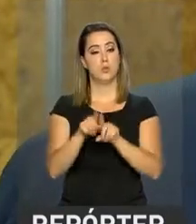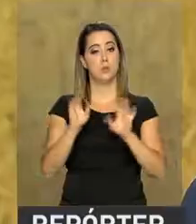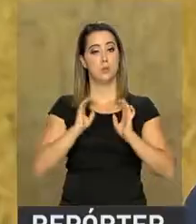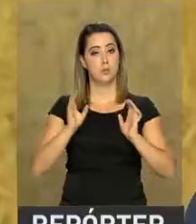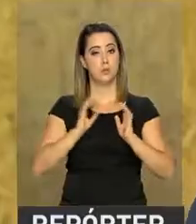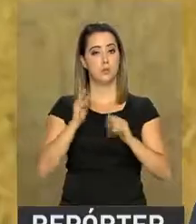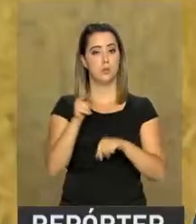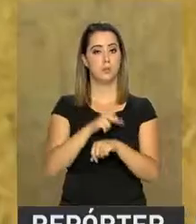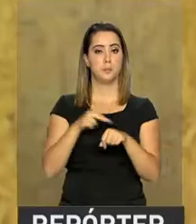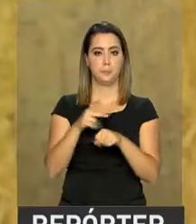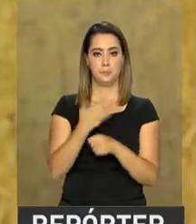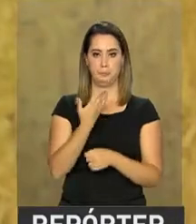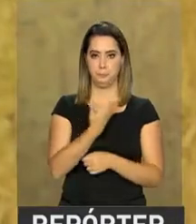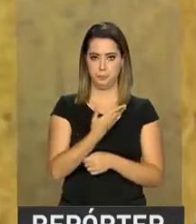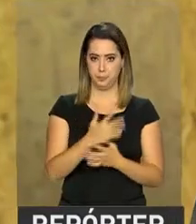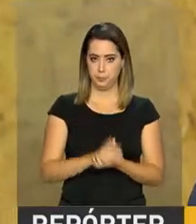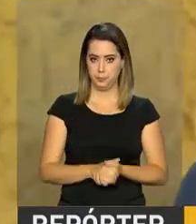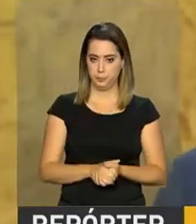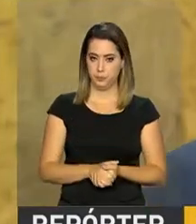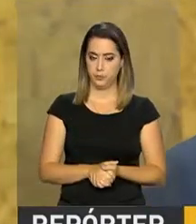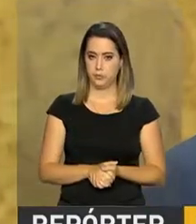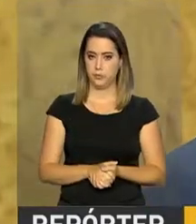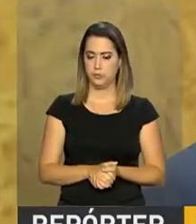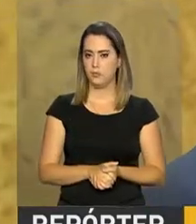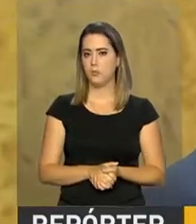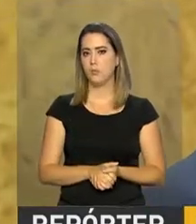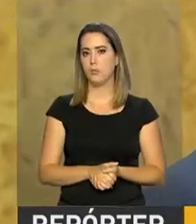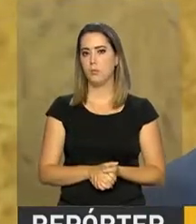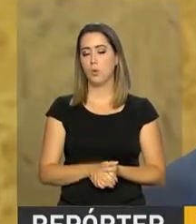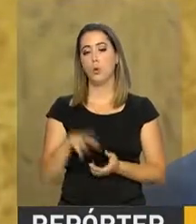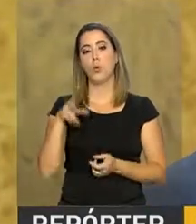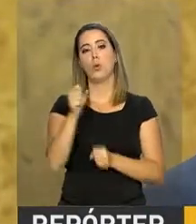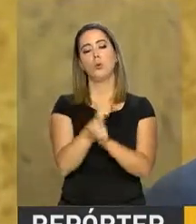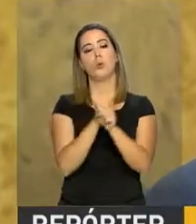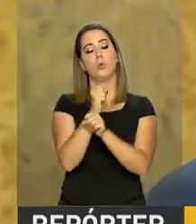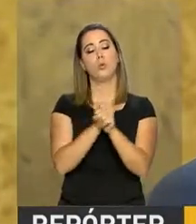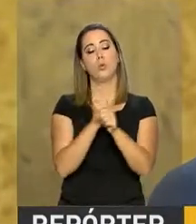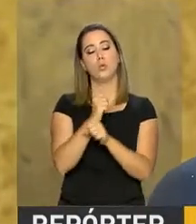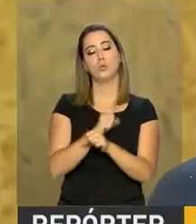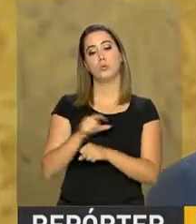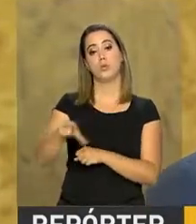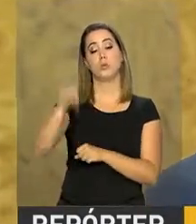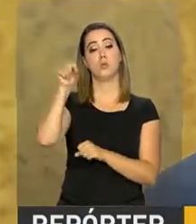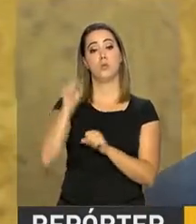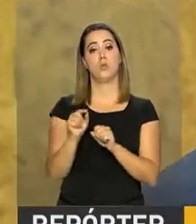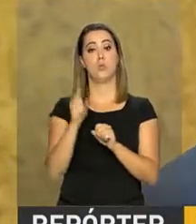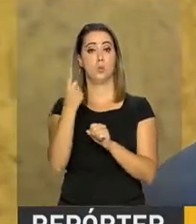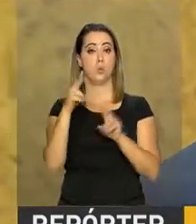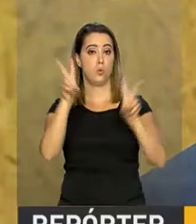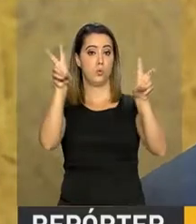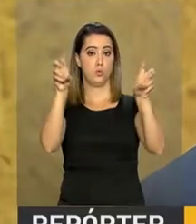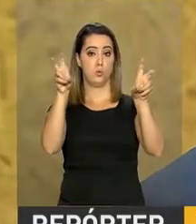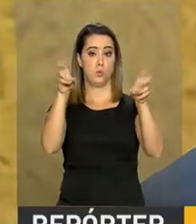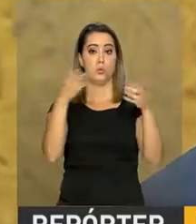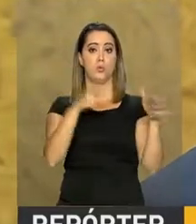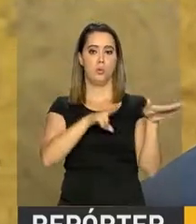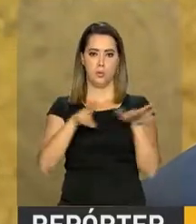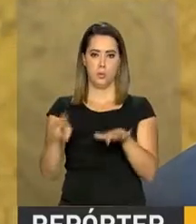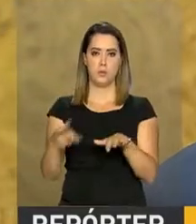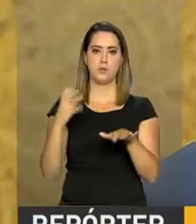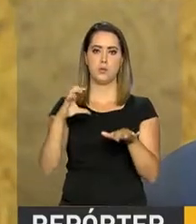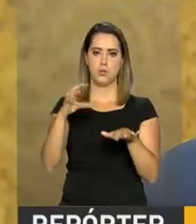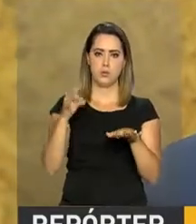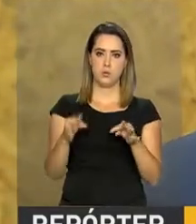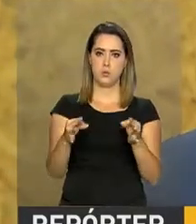é cada ano nós temos um tema definido para o a semana de ciência e tecnologia a idéia desse